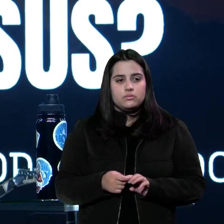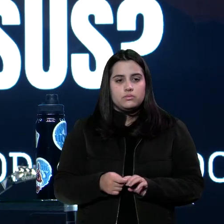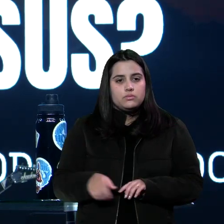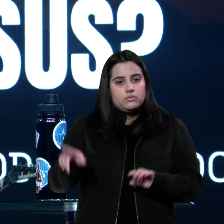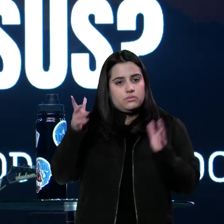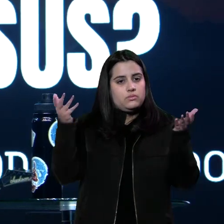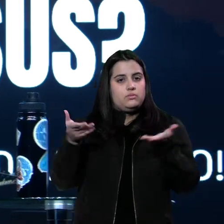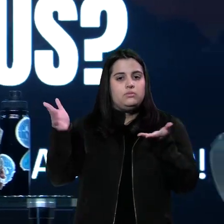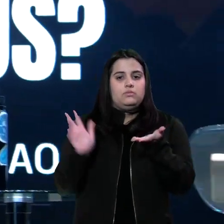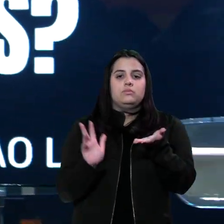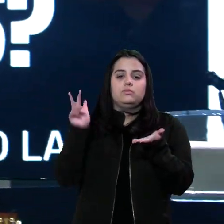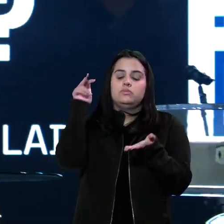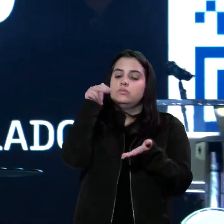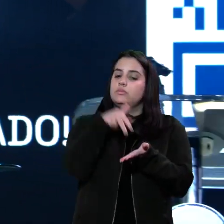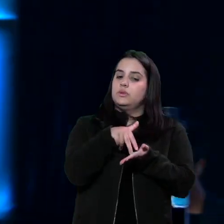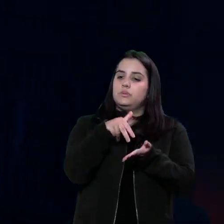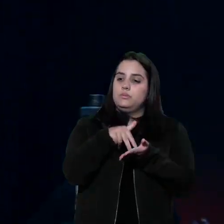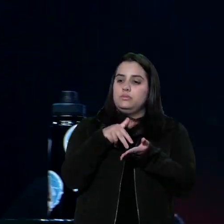Fica de pé no seu lugar.